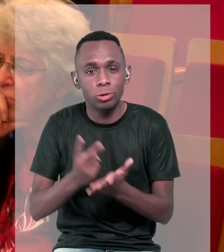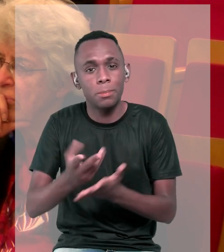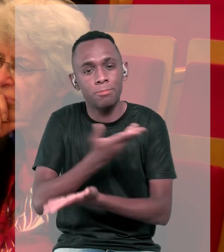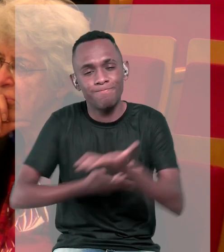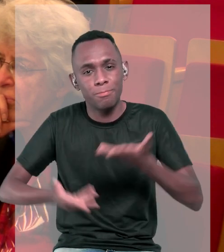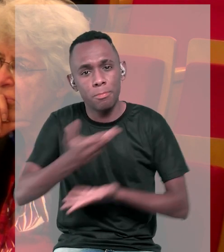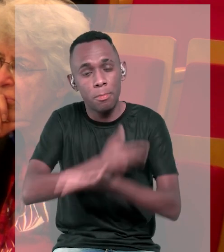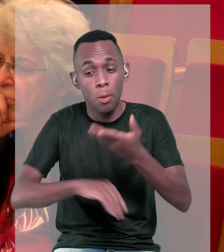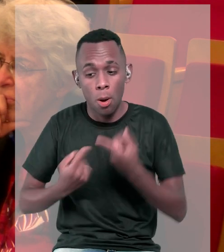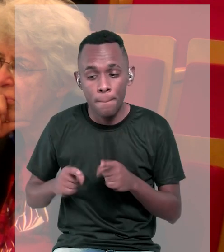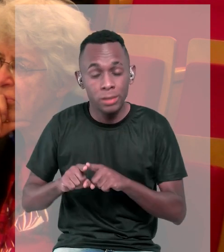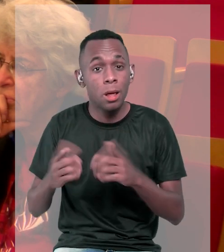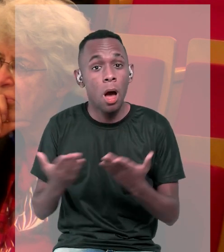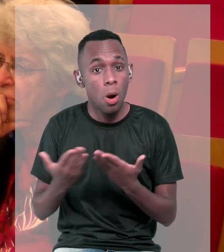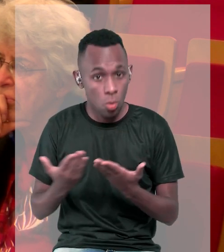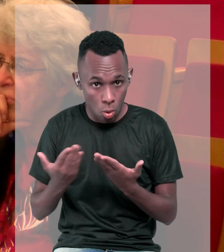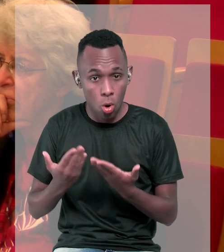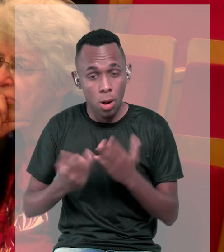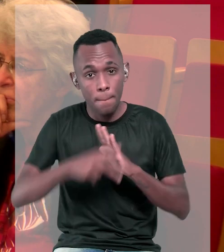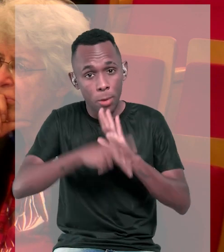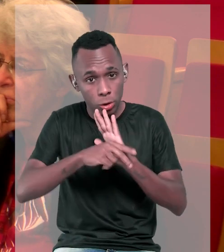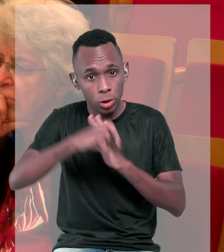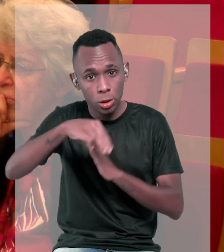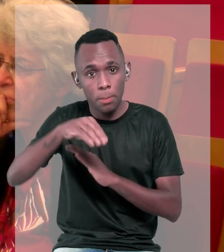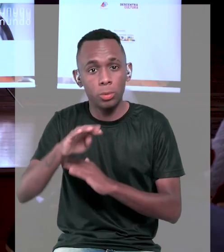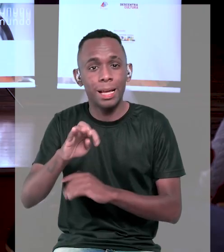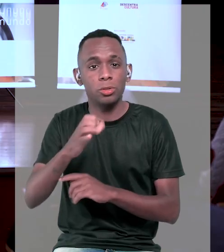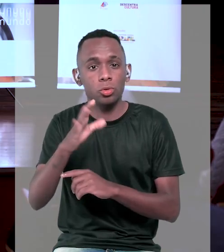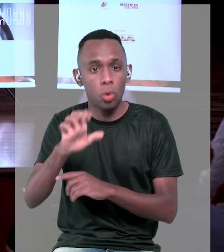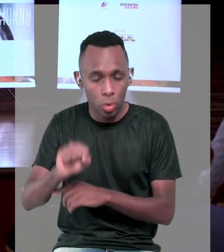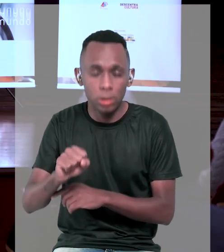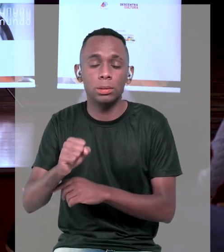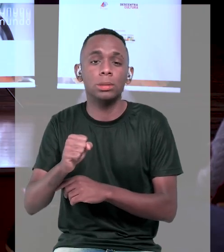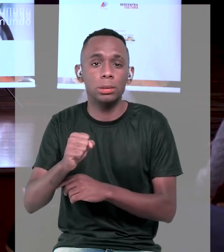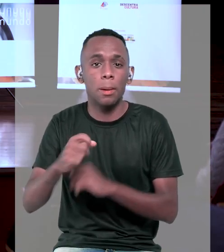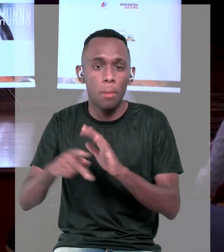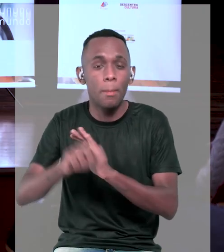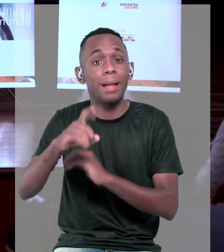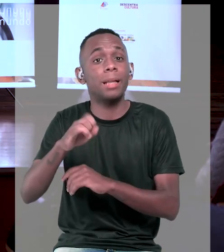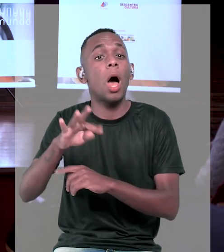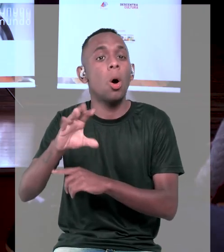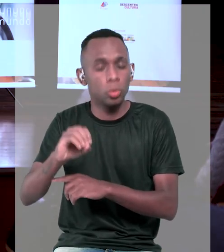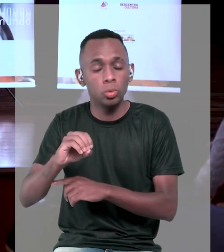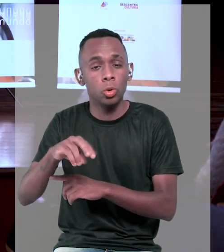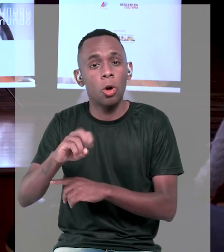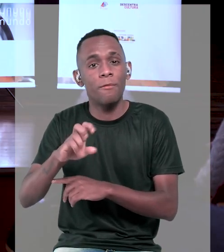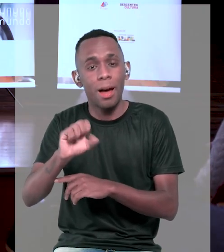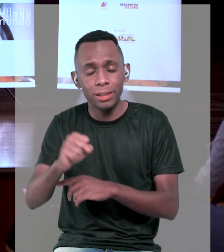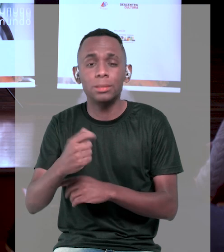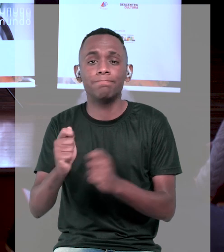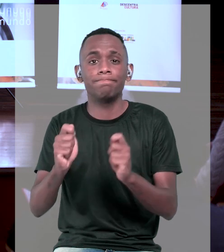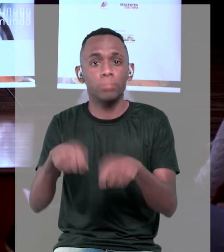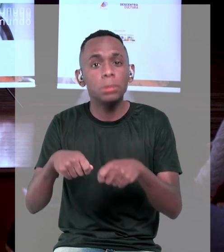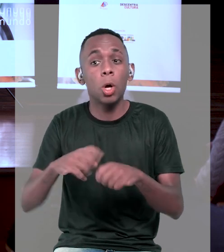Papo, associado agora ao projeto Mutações da Arte e Pensamento do Adalto Novaes, que gentilmente possibilitou que todas